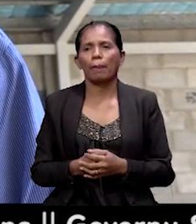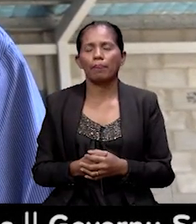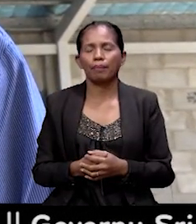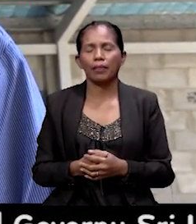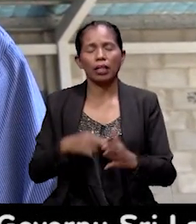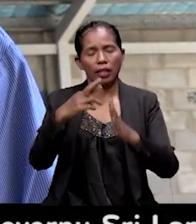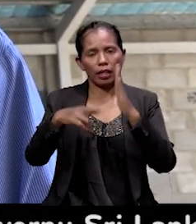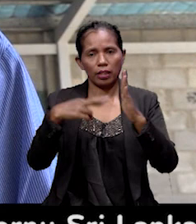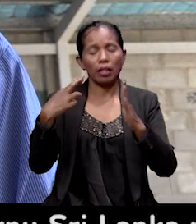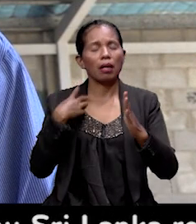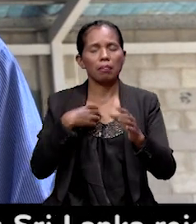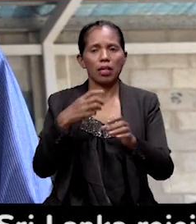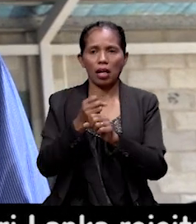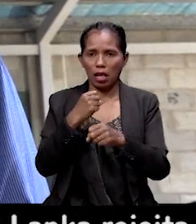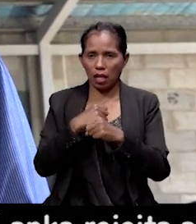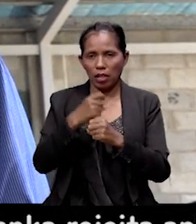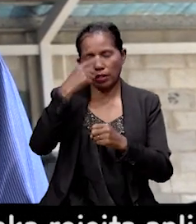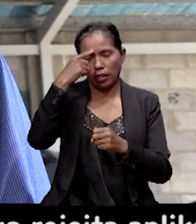Medidas sinami halu tamba iha